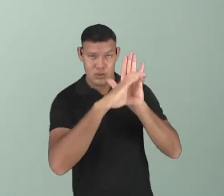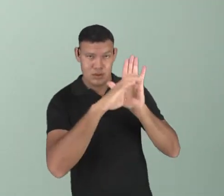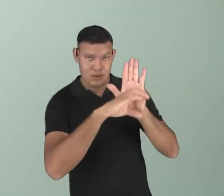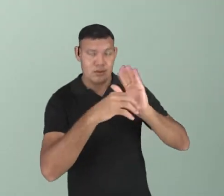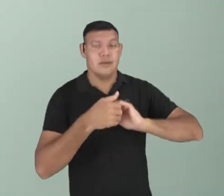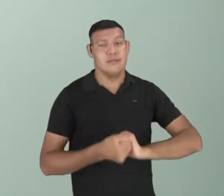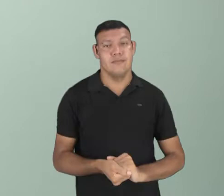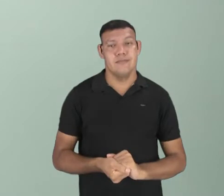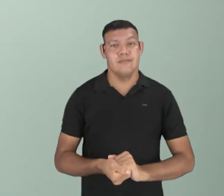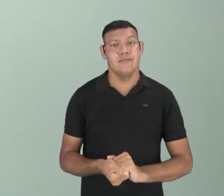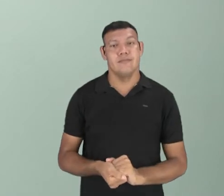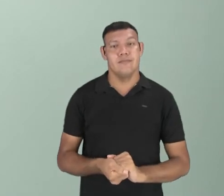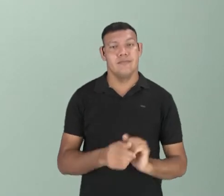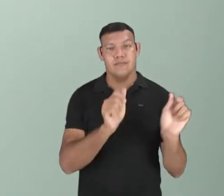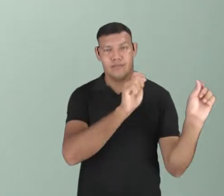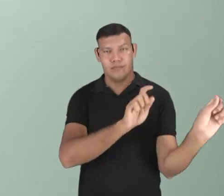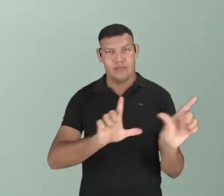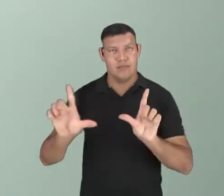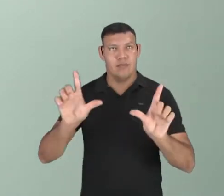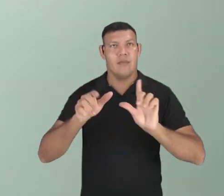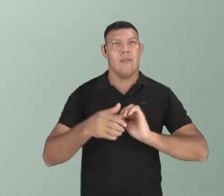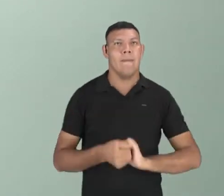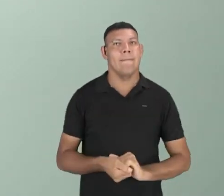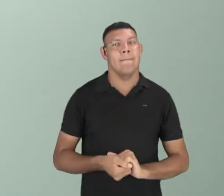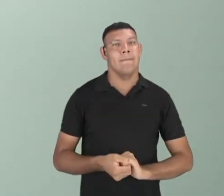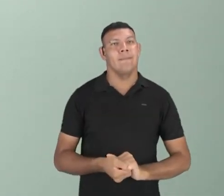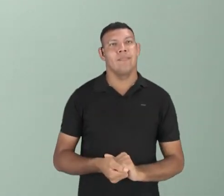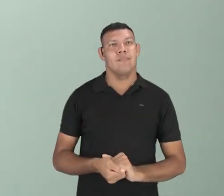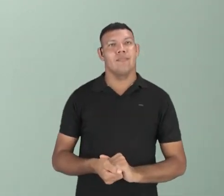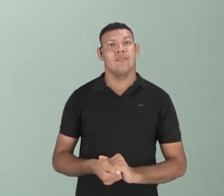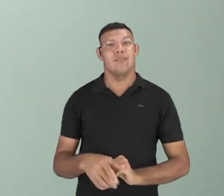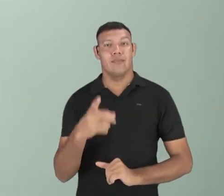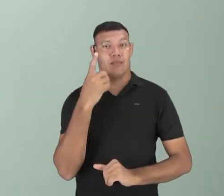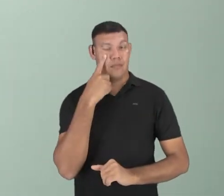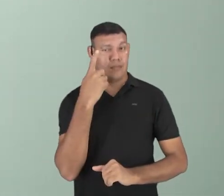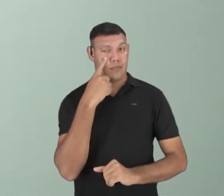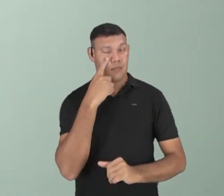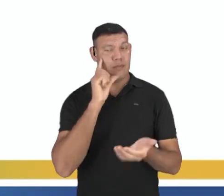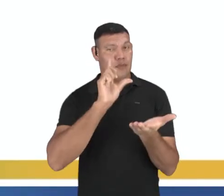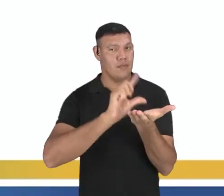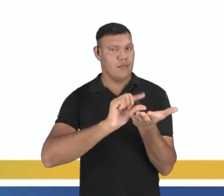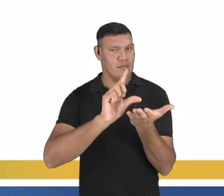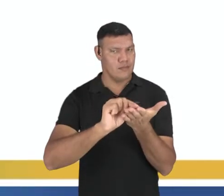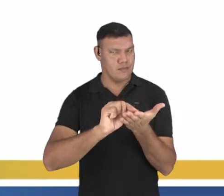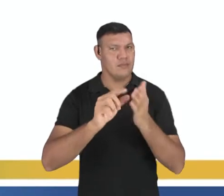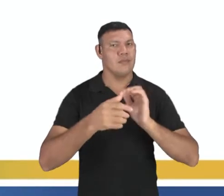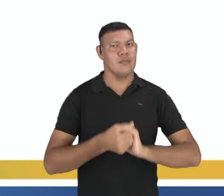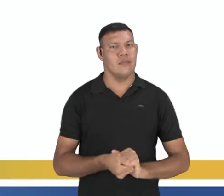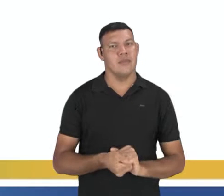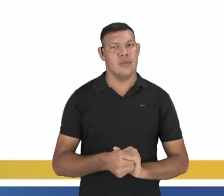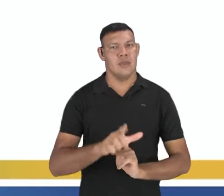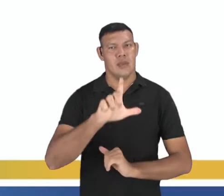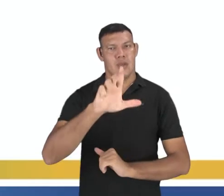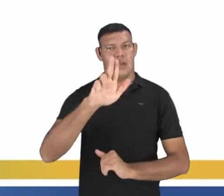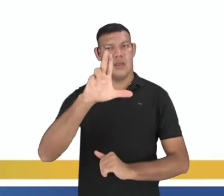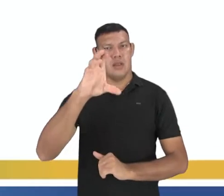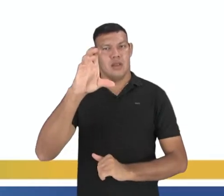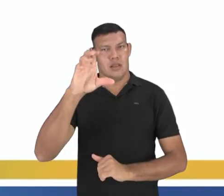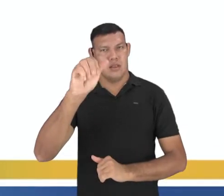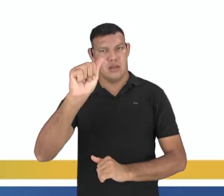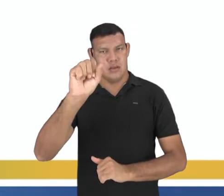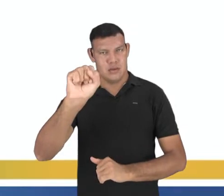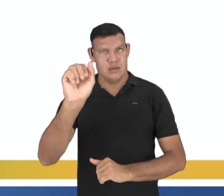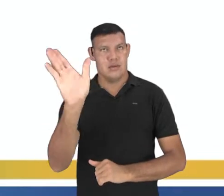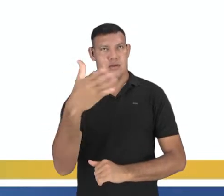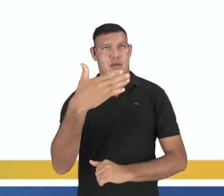eu quero que você acompanha aí comigo o próximo slide Eu trouxe um artigo do Lucas françolin da